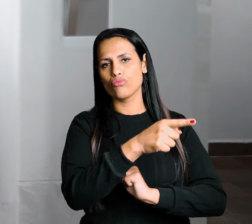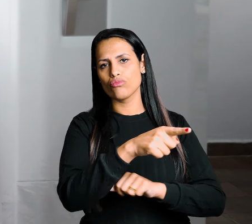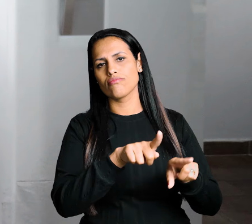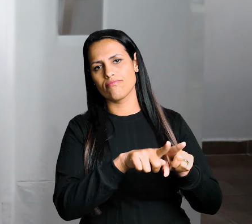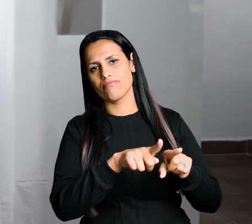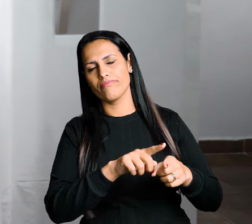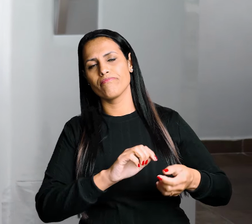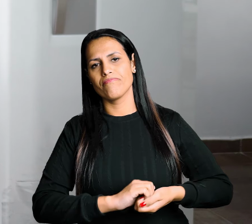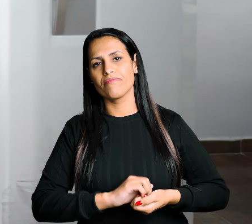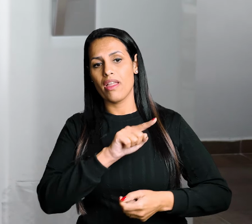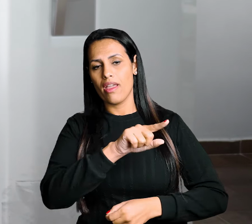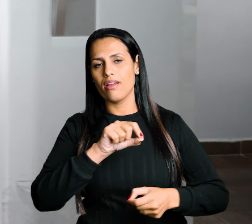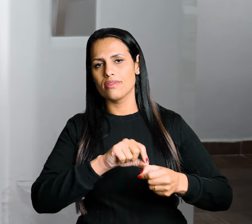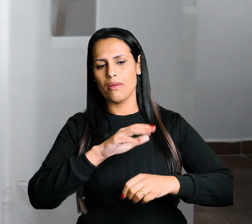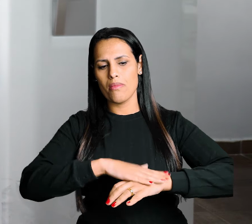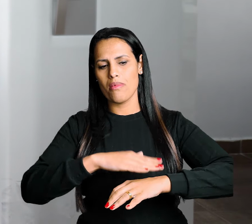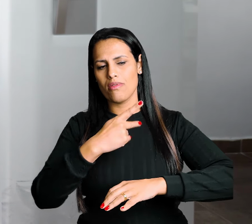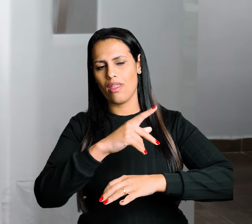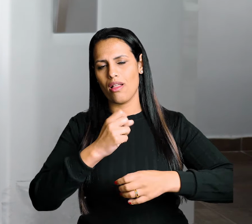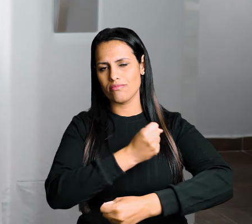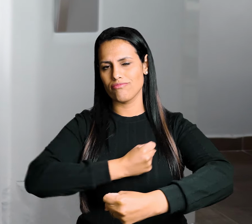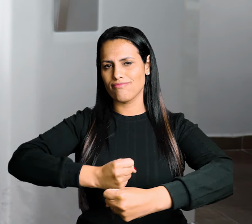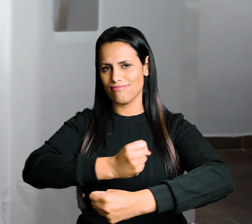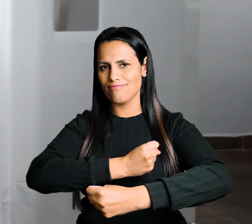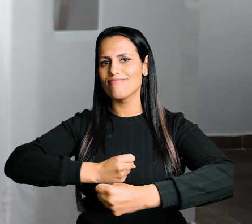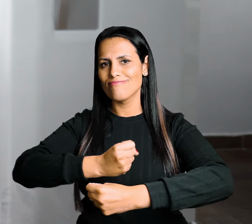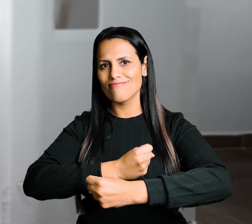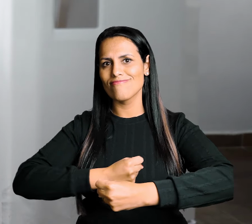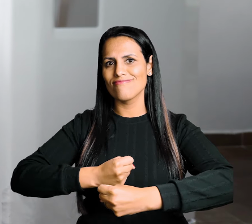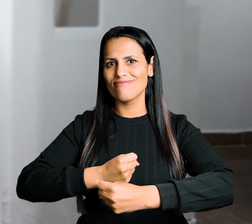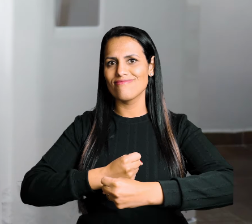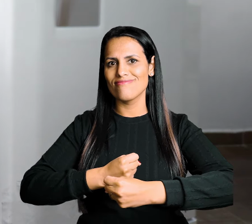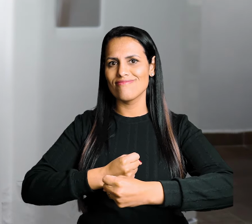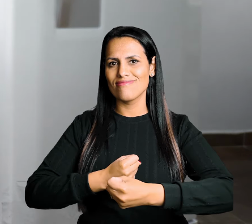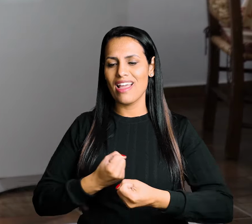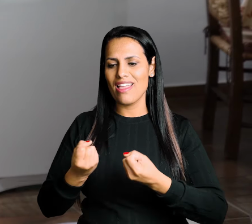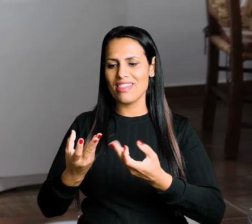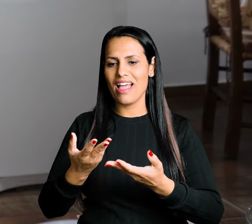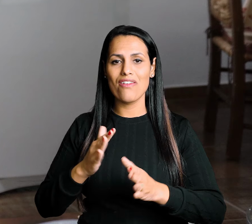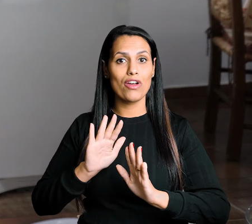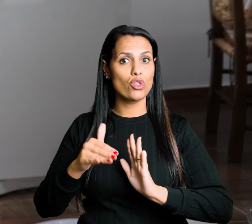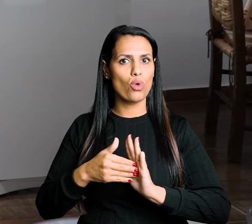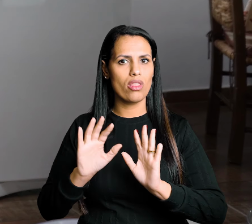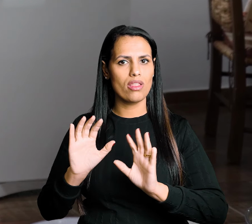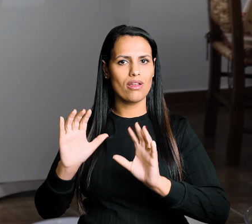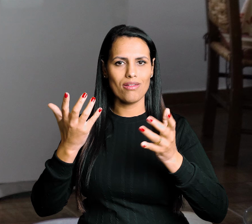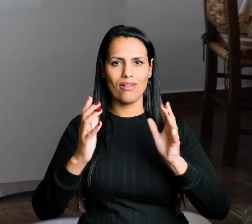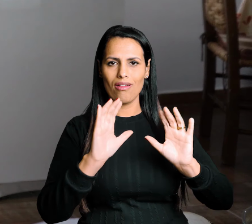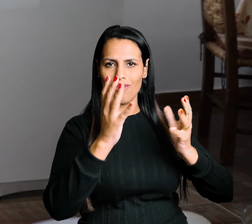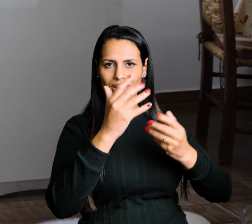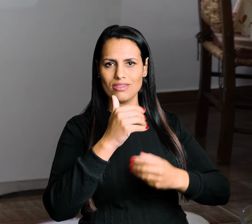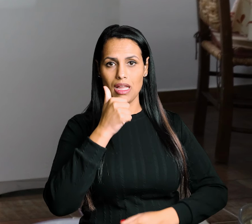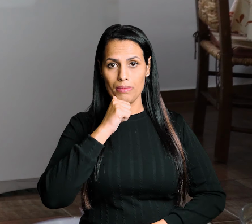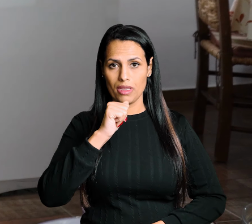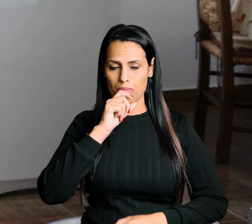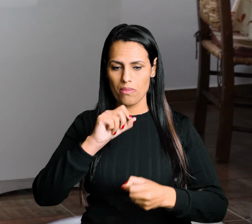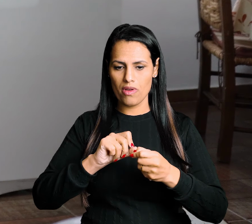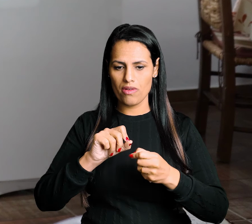E ela sempre fazia essa receita, né, e era servida então nessas festas. A minha mãe, ela produz o